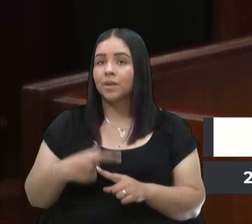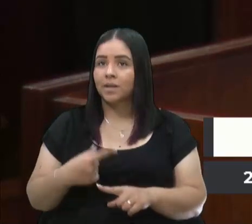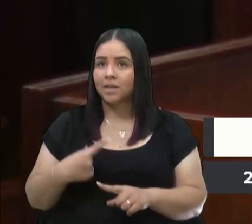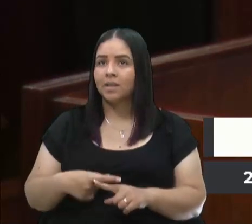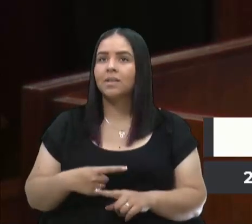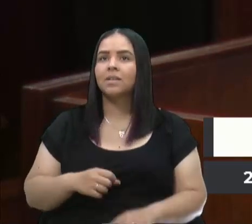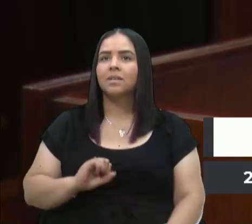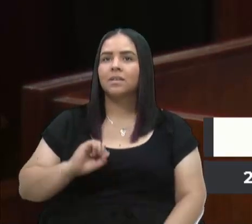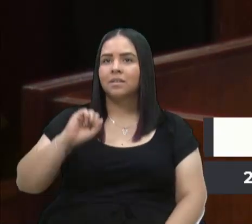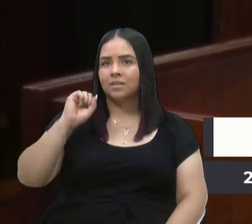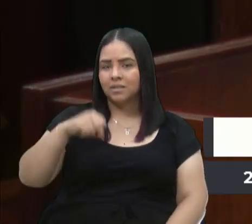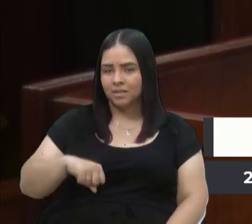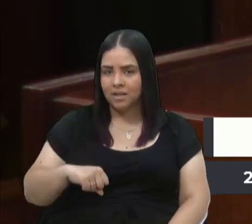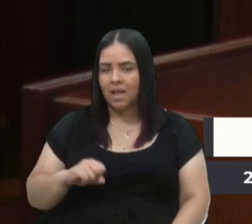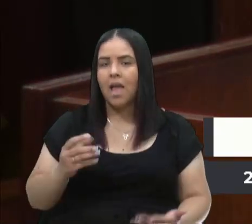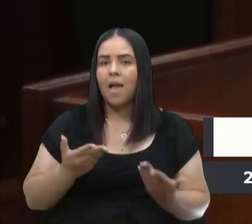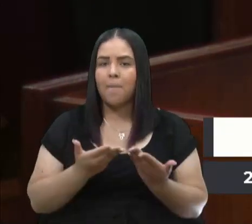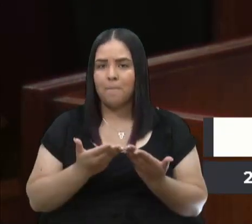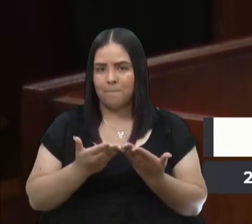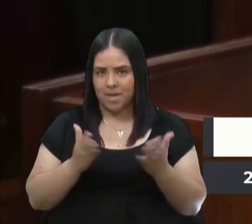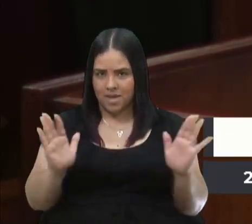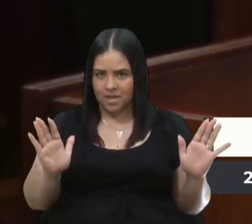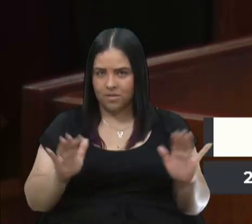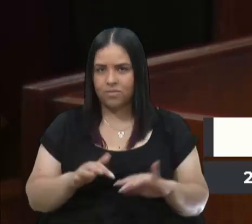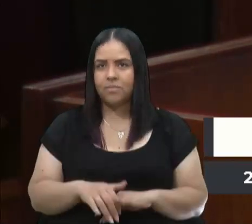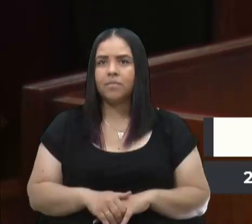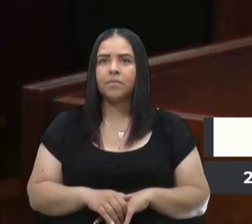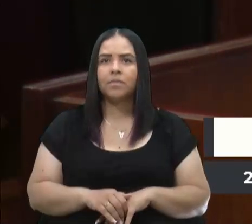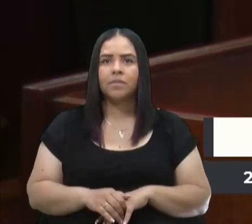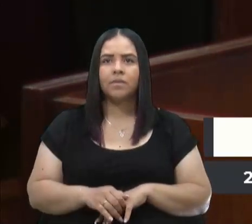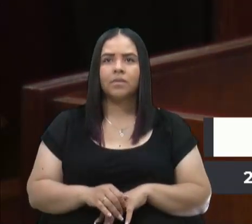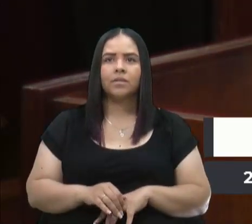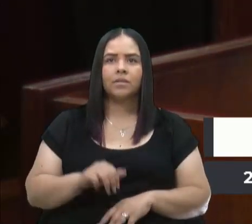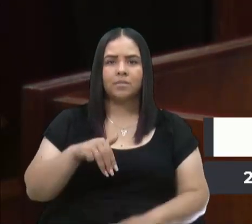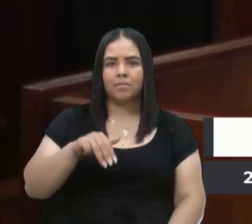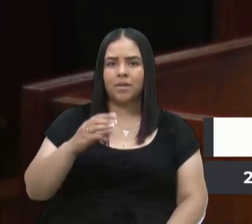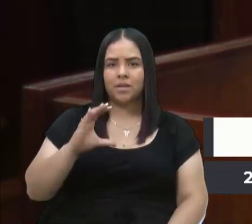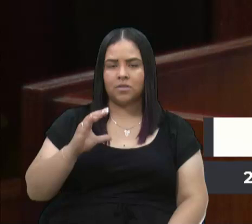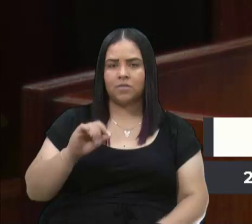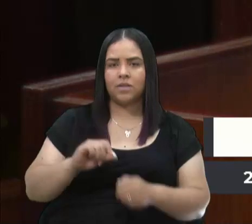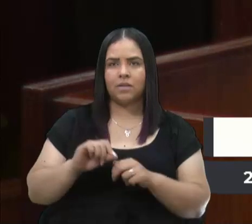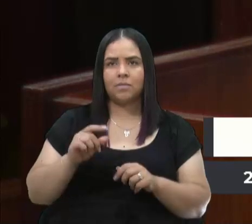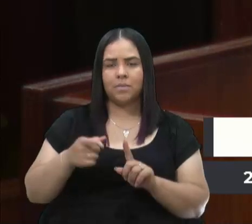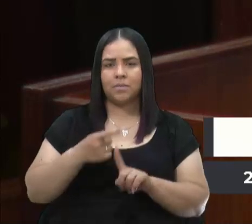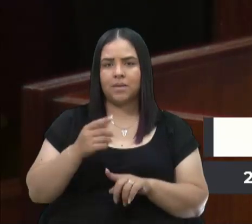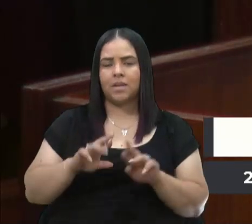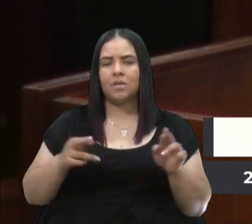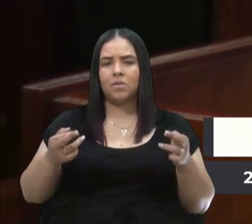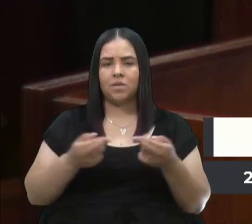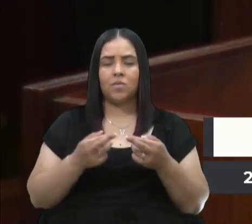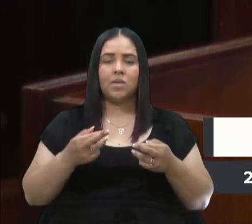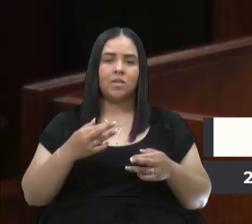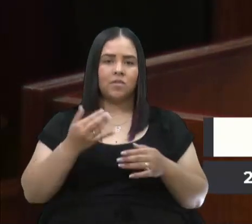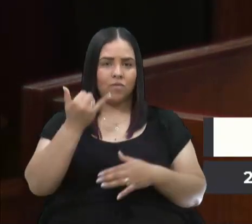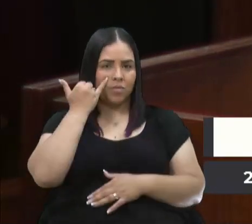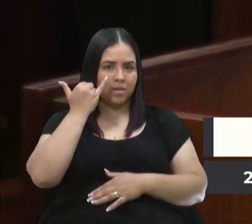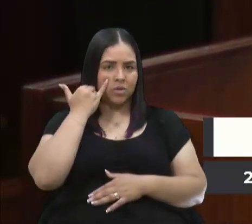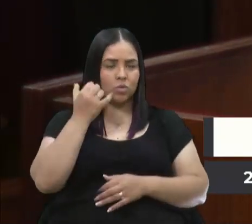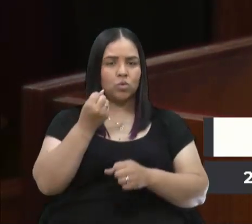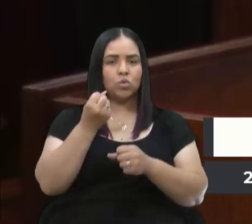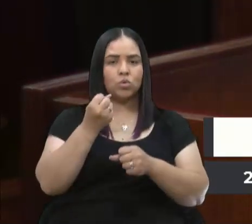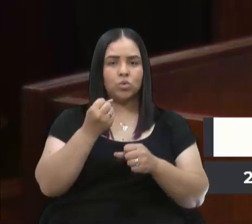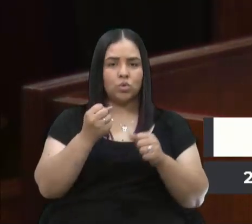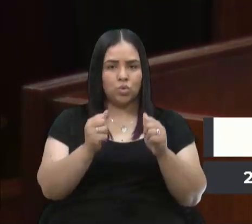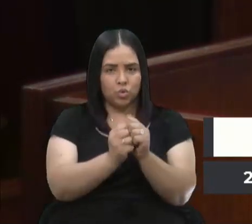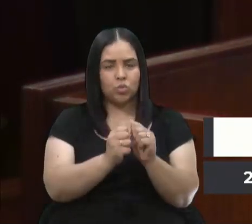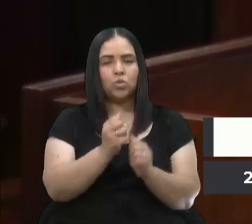eles estão abertos desde março, quando se fez a primeira reunião sobre dados atuariais com o Sindicerv.